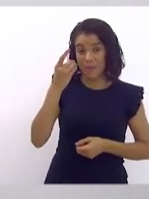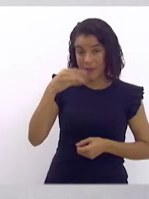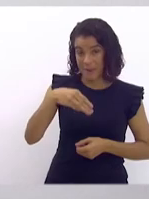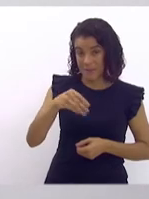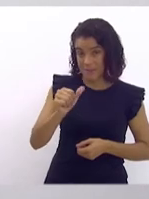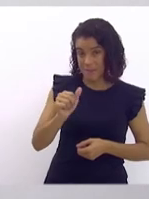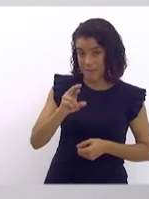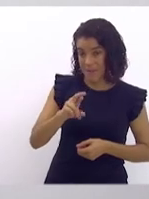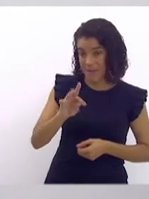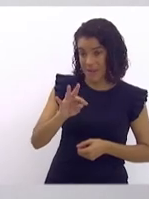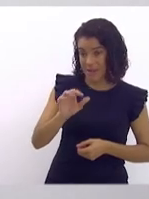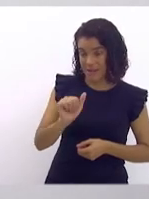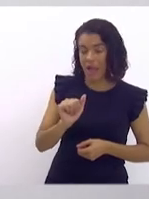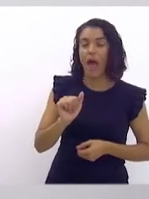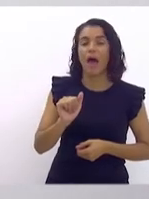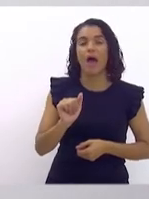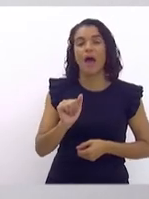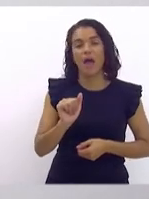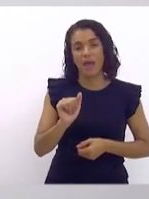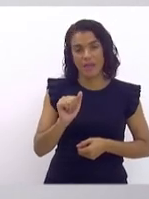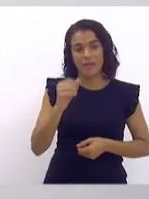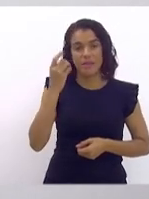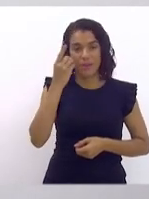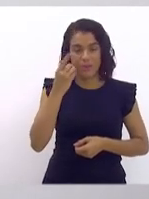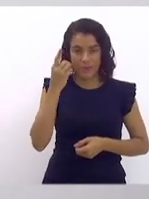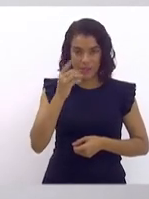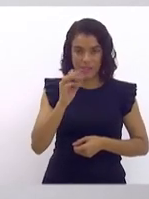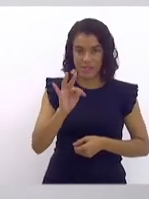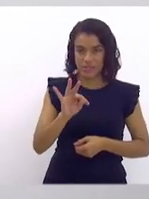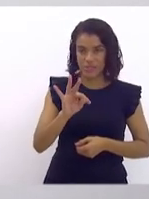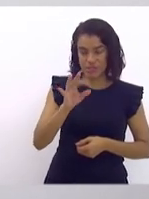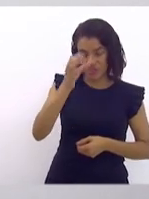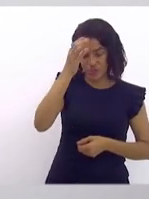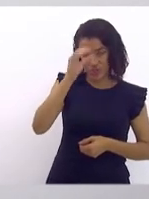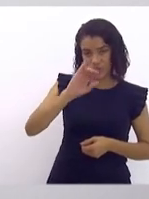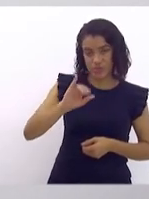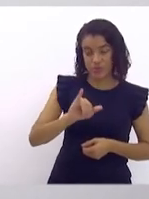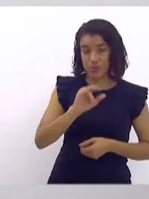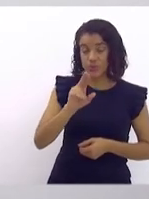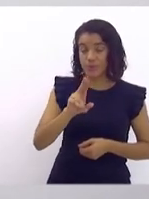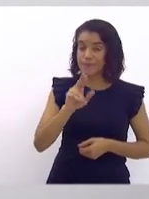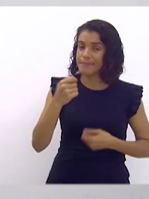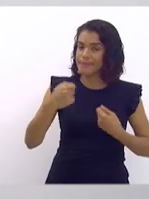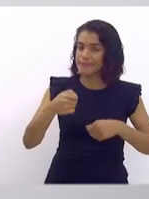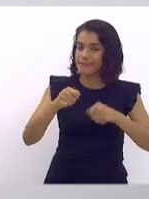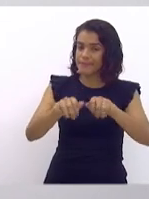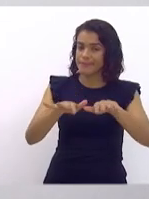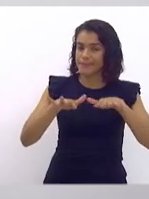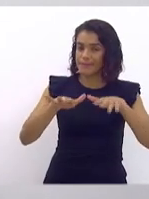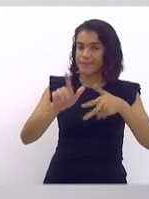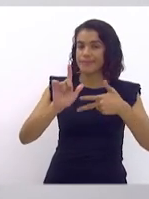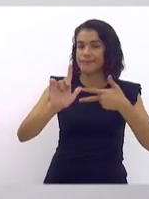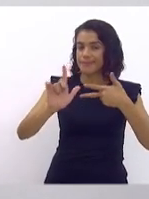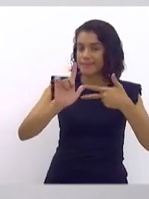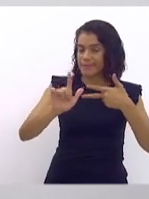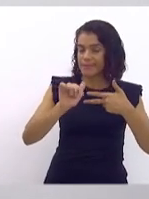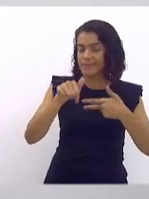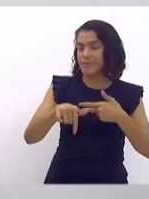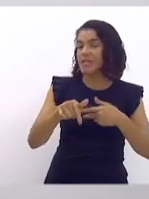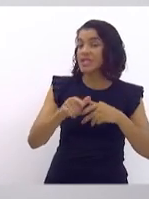Tia Ju, é preciso a Assembleia Legislativa do Estado do Rio de Janeiro